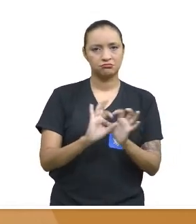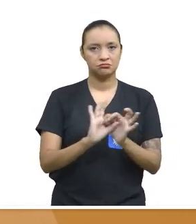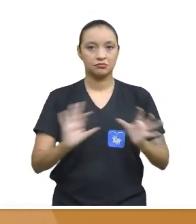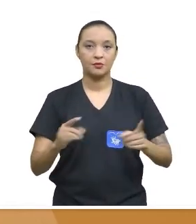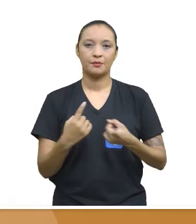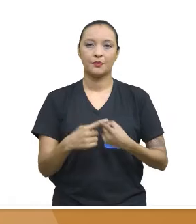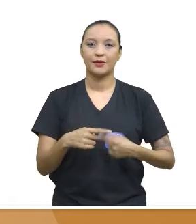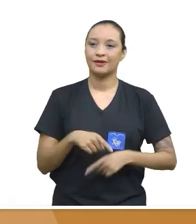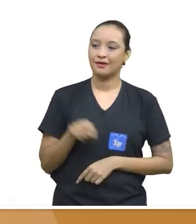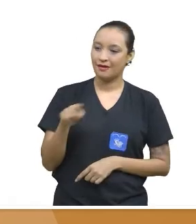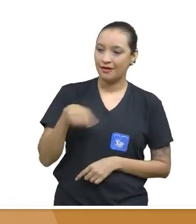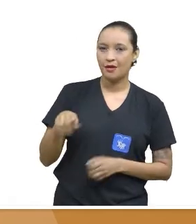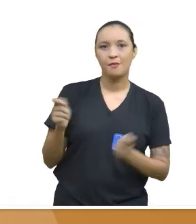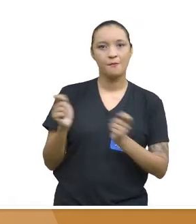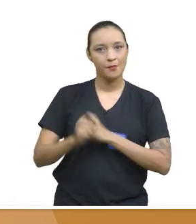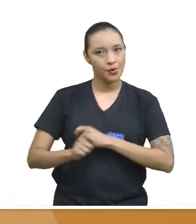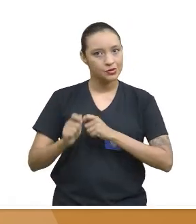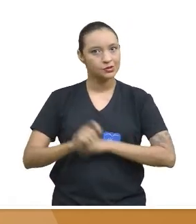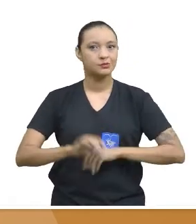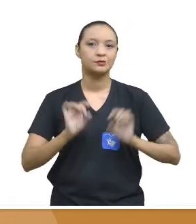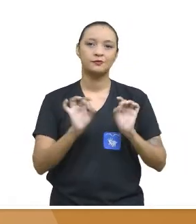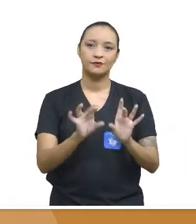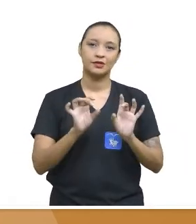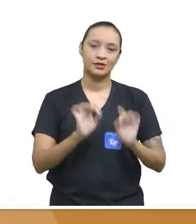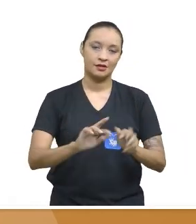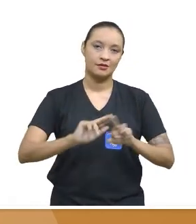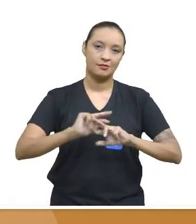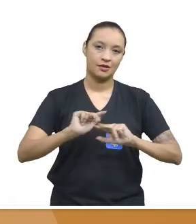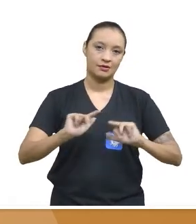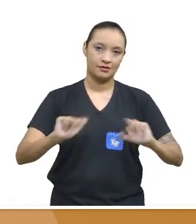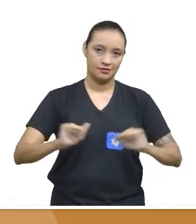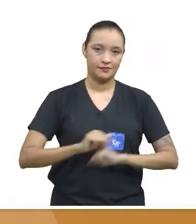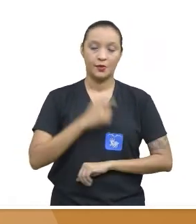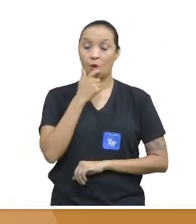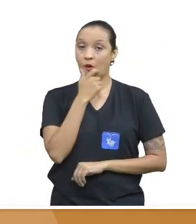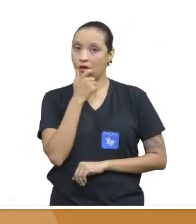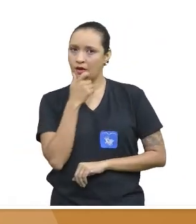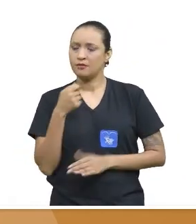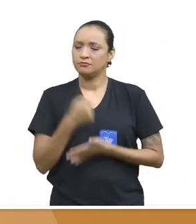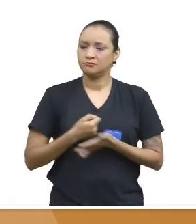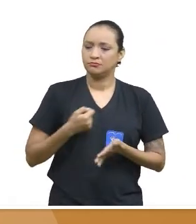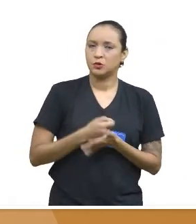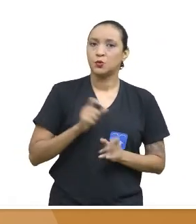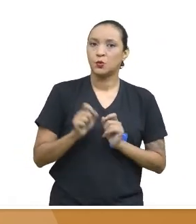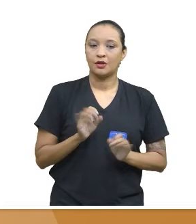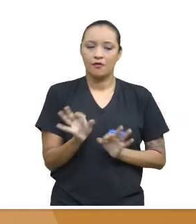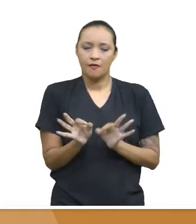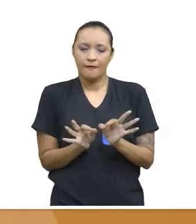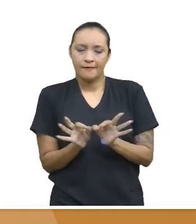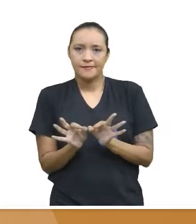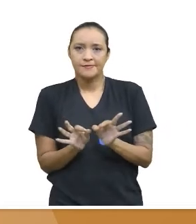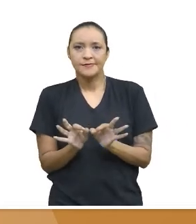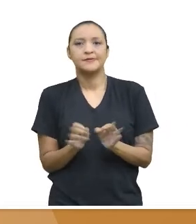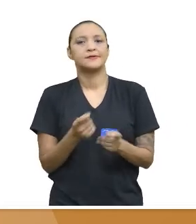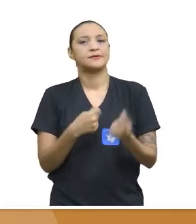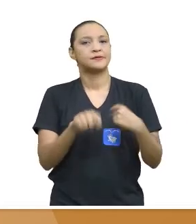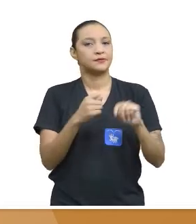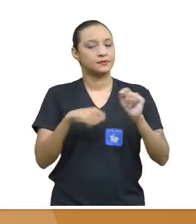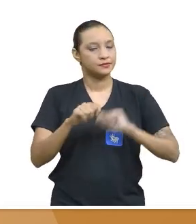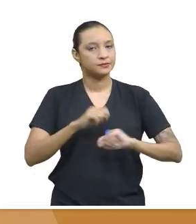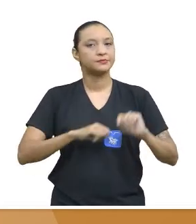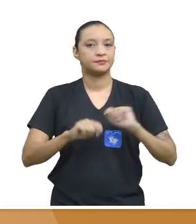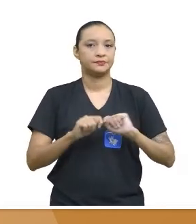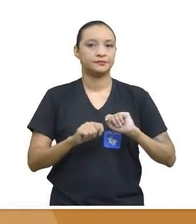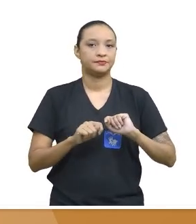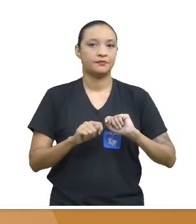possam vender seus produtos. Os ingleses vão estar sempre ali tentando organizar a economia para que